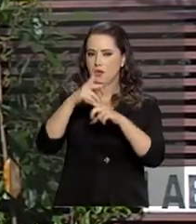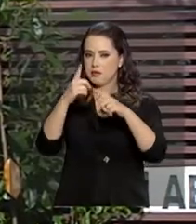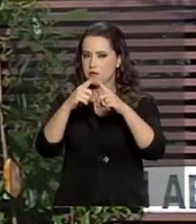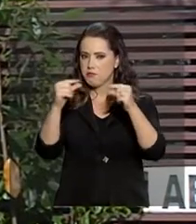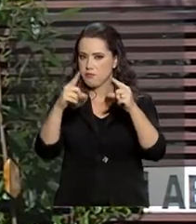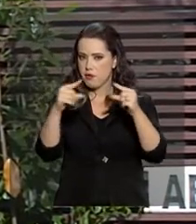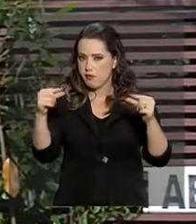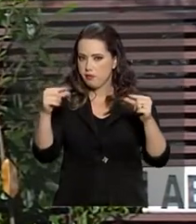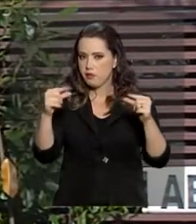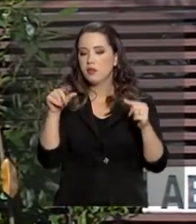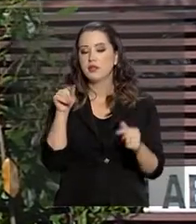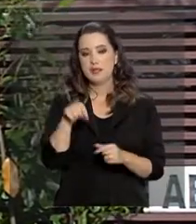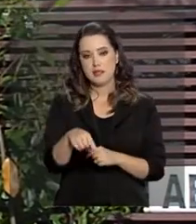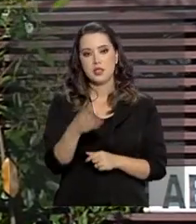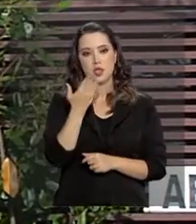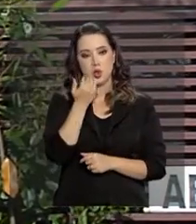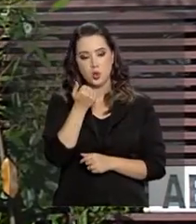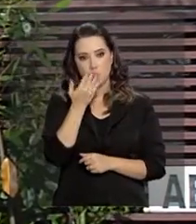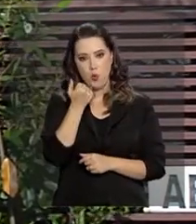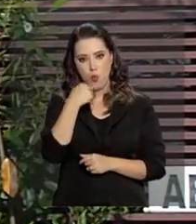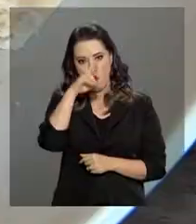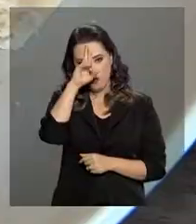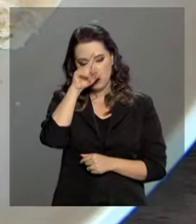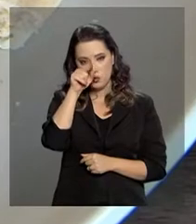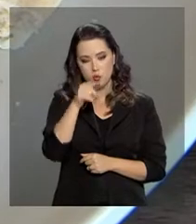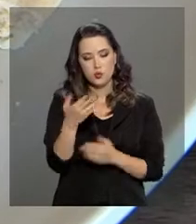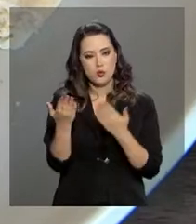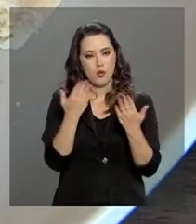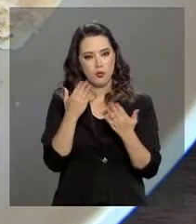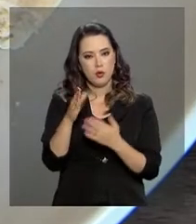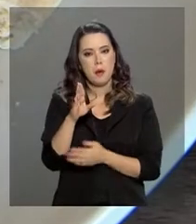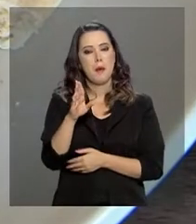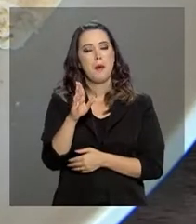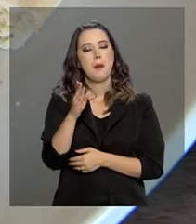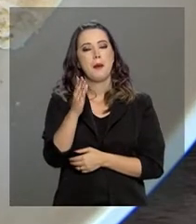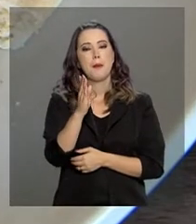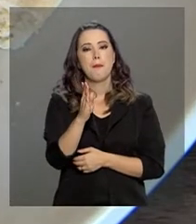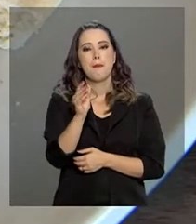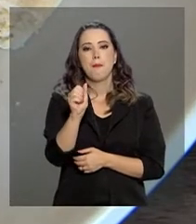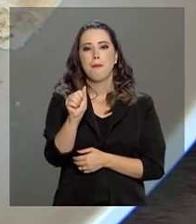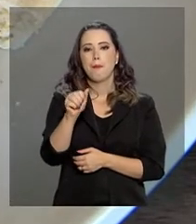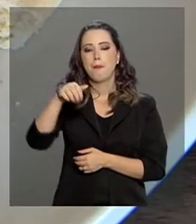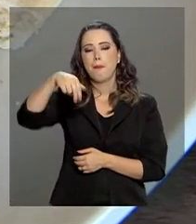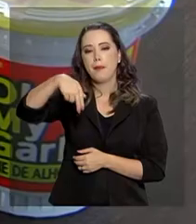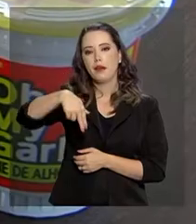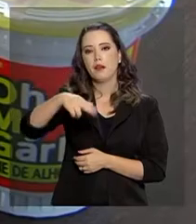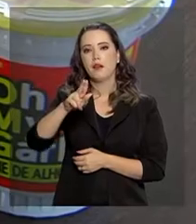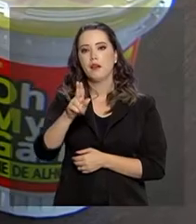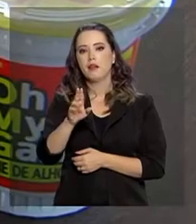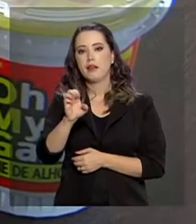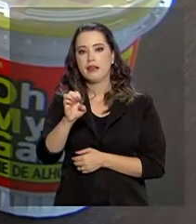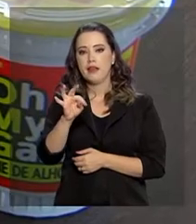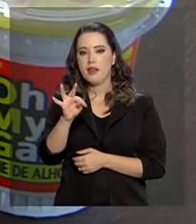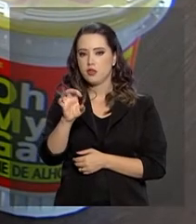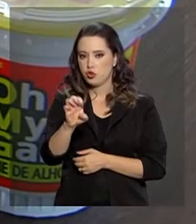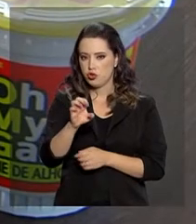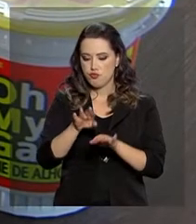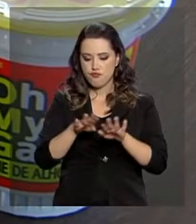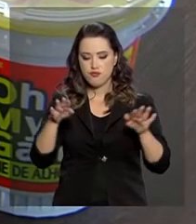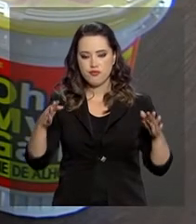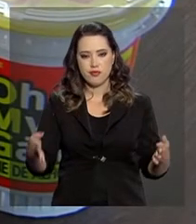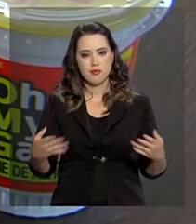almoço é chamado banquete como no líbano e é composto por vários itens um deles caiu no gosto dos brasileiros